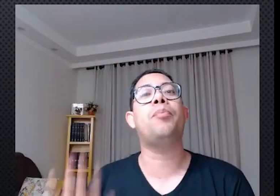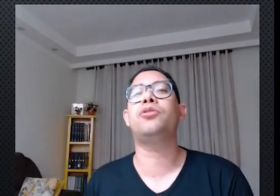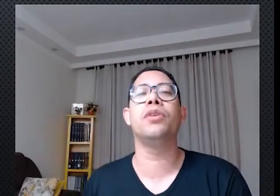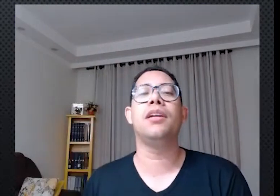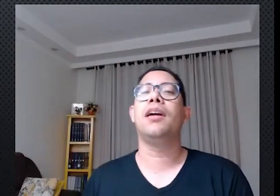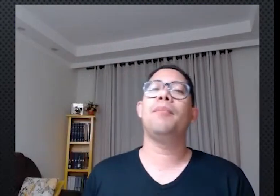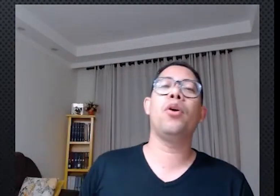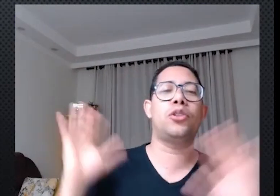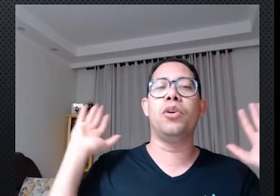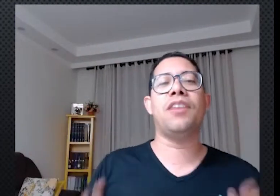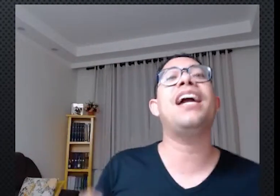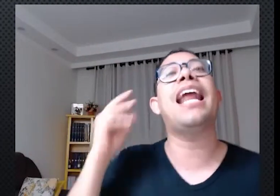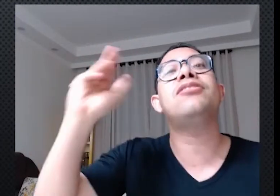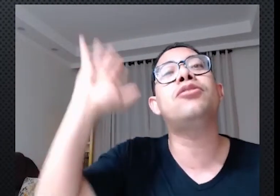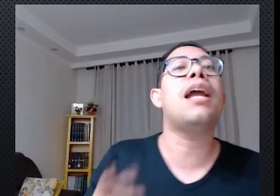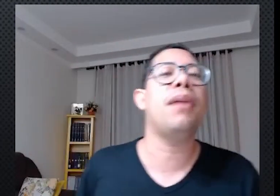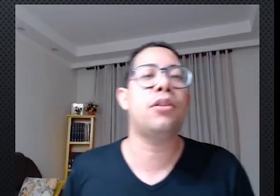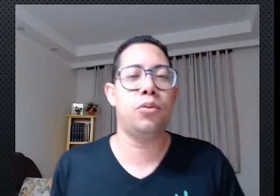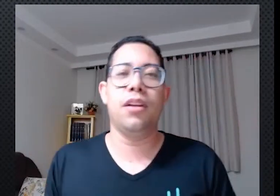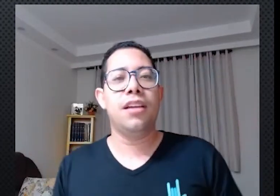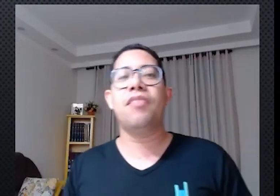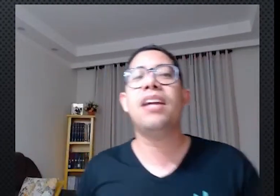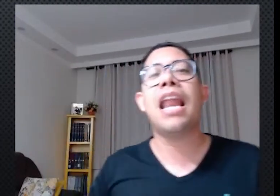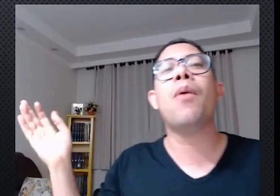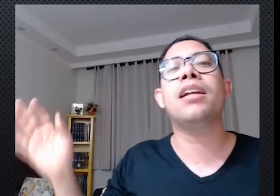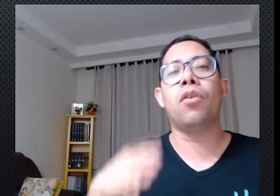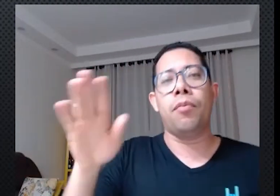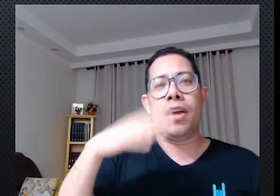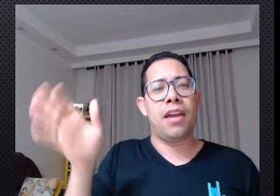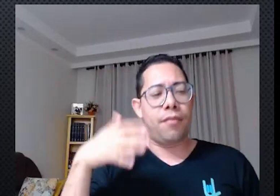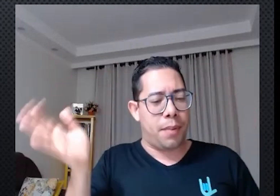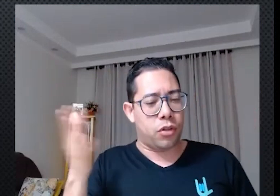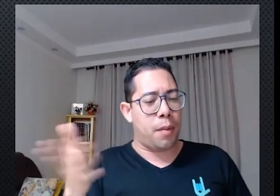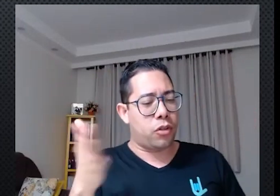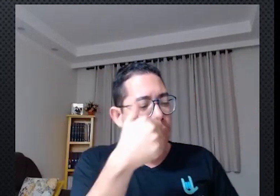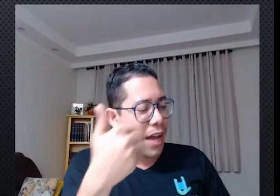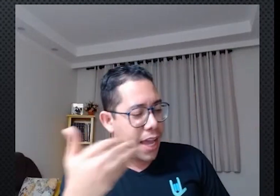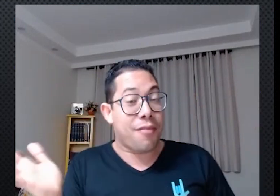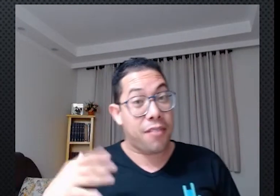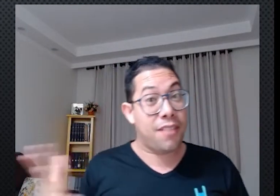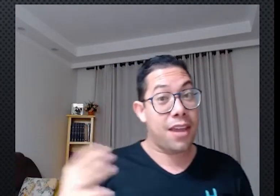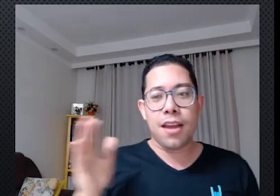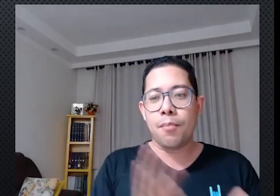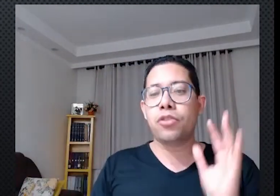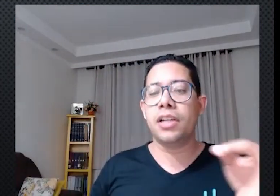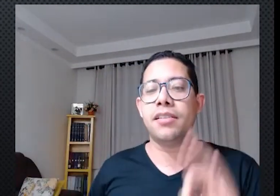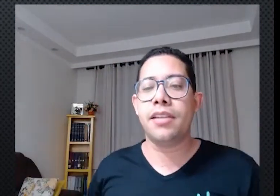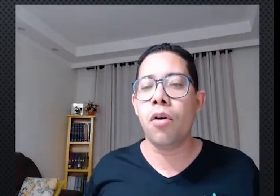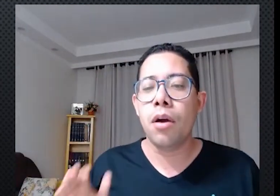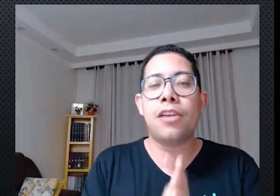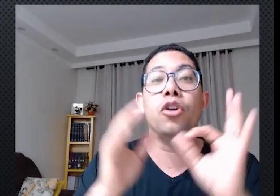do carro do pastor. Pronto, já fica lá no estacionamento. Já fica lá guardando. Oh, vem, pastor, dá uma ré, vem.